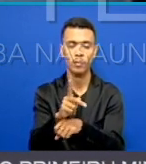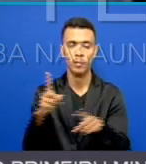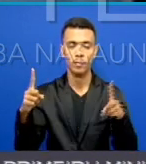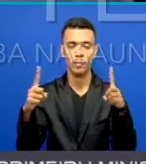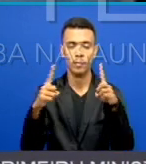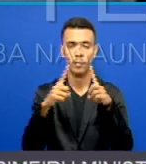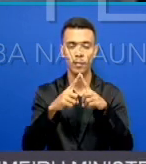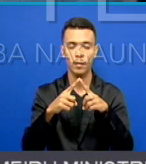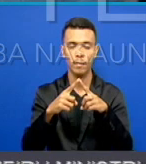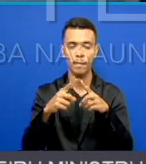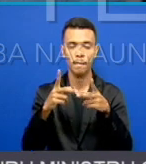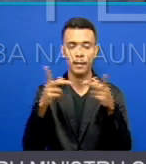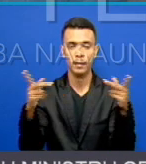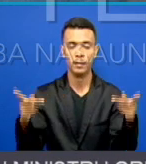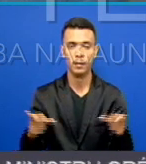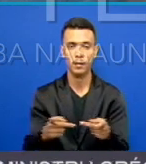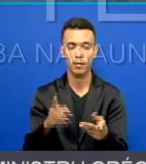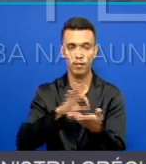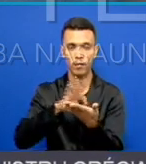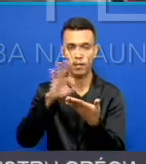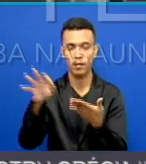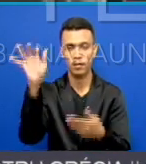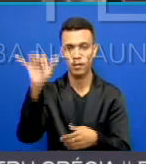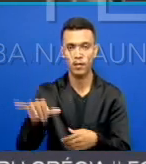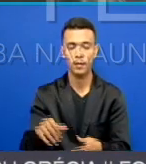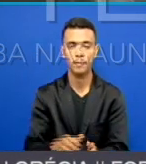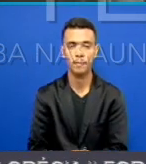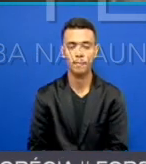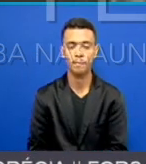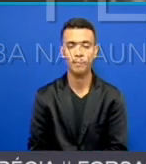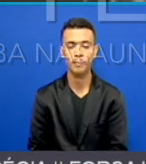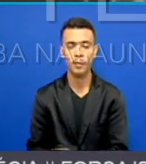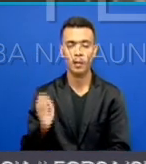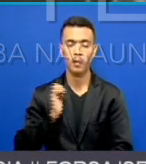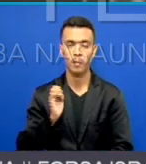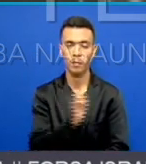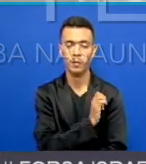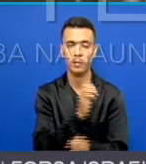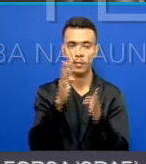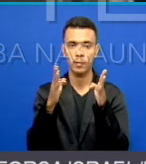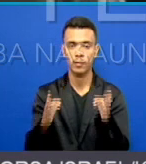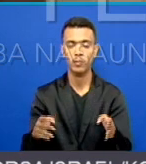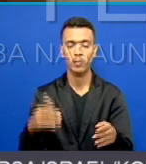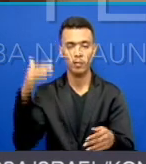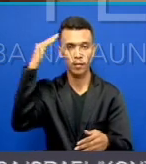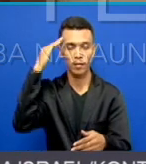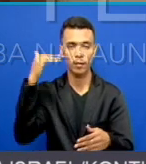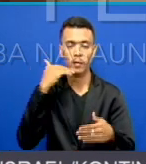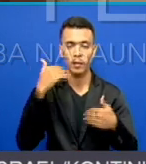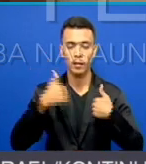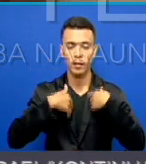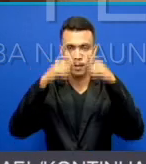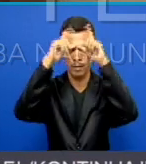baixa Centro de Treinamento Sarné. Deputado Embaixador Correia e a Timor-Leste, Zinun Hon, e a